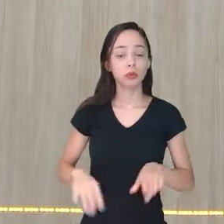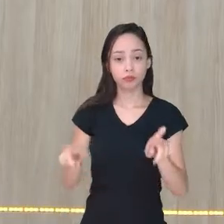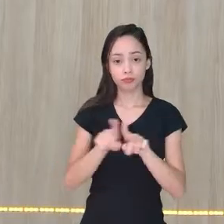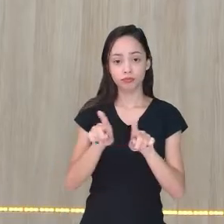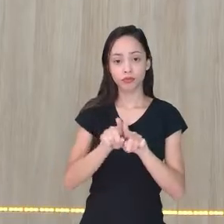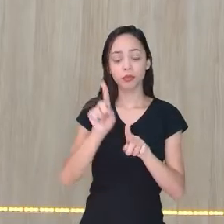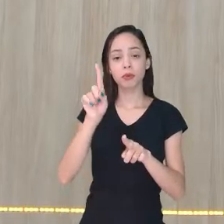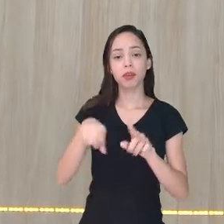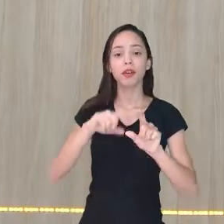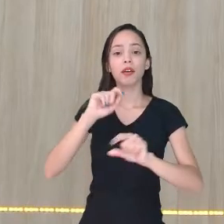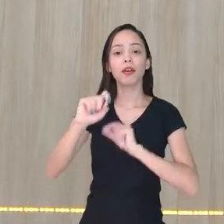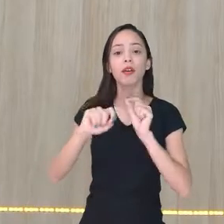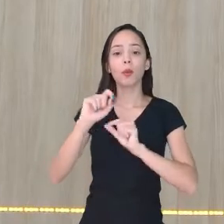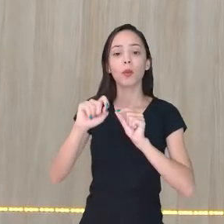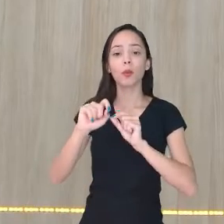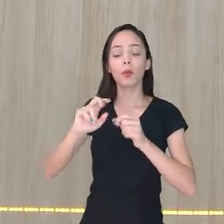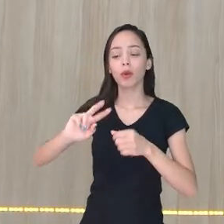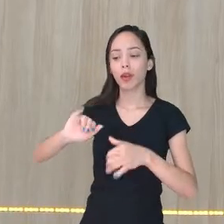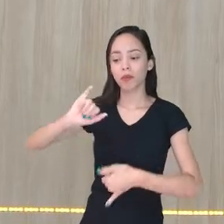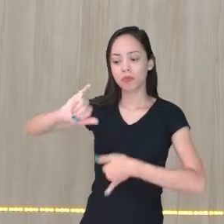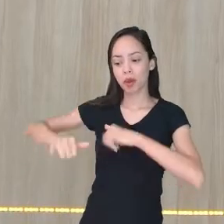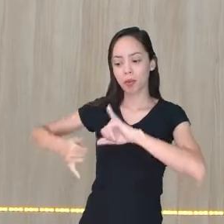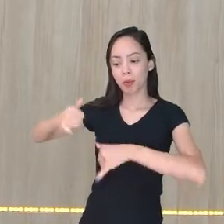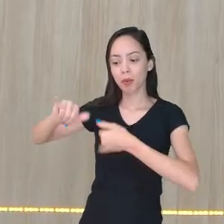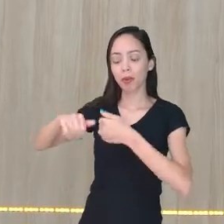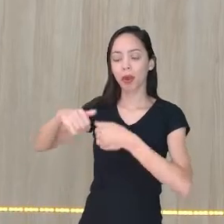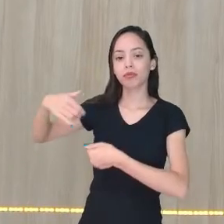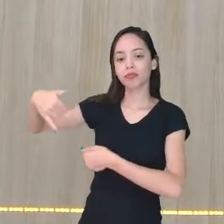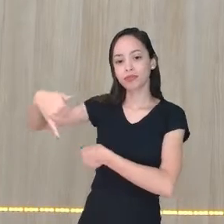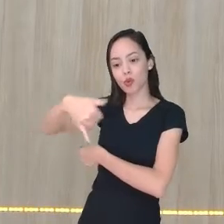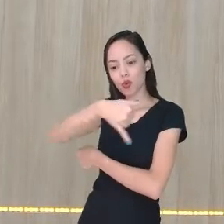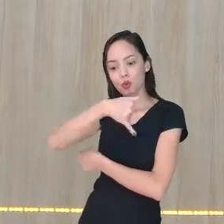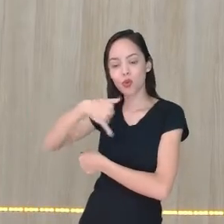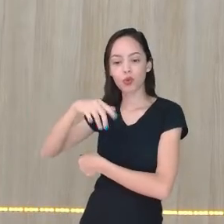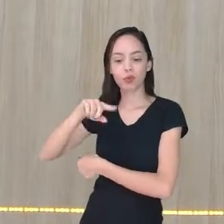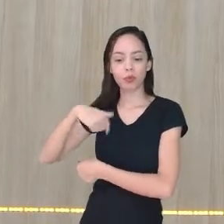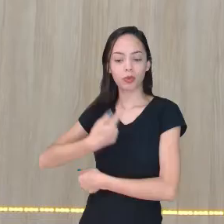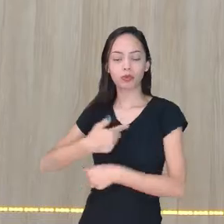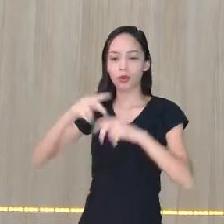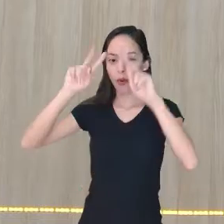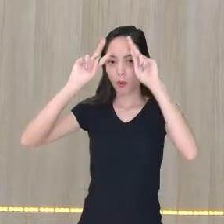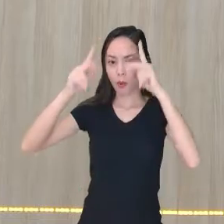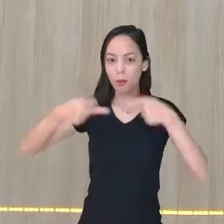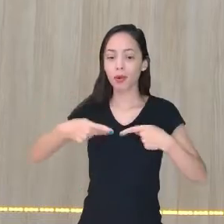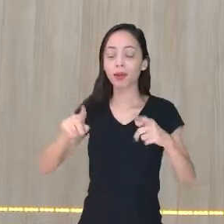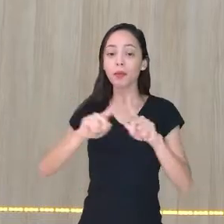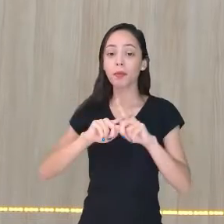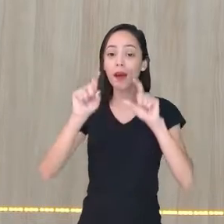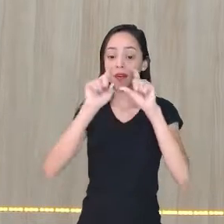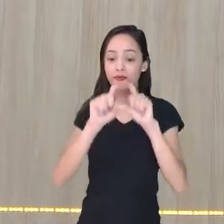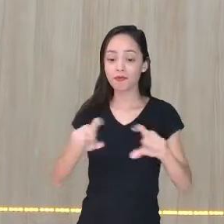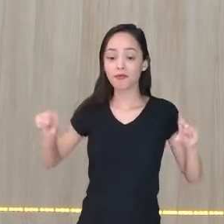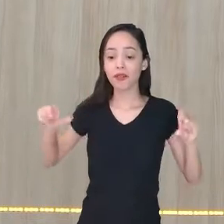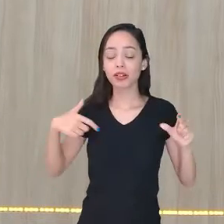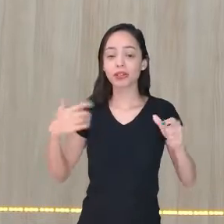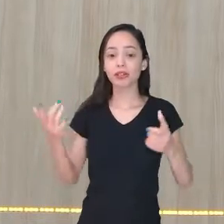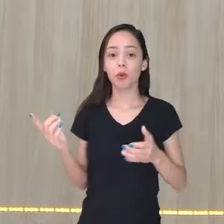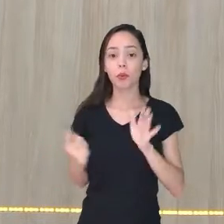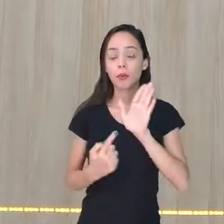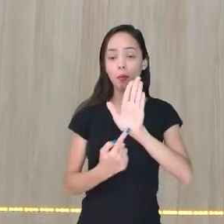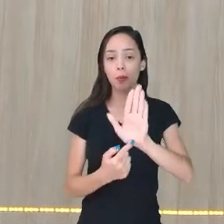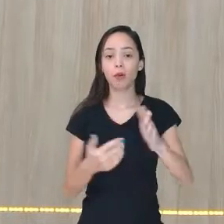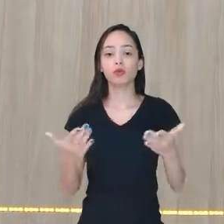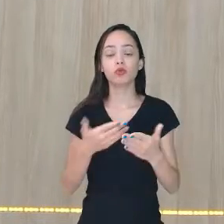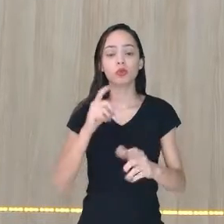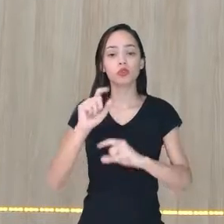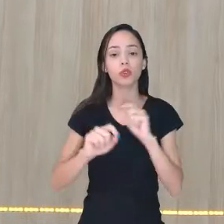também servir de alimento para nós seres humanos. Mas a frase que eu trago hoje é do filósofo importante,